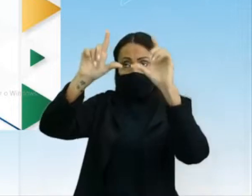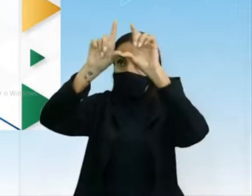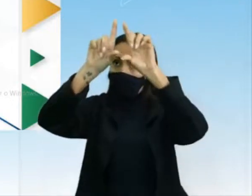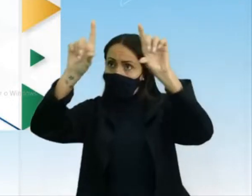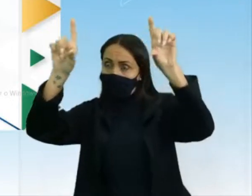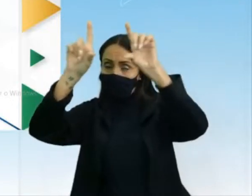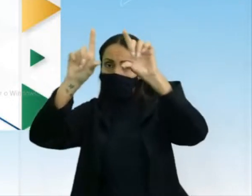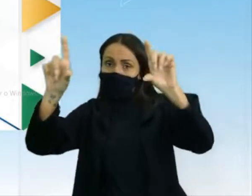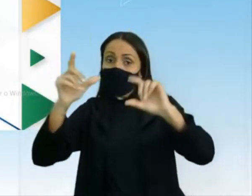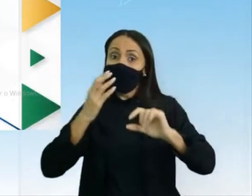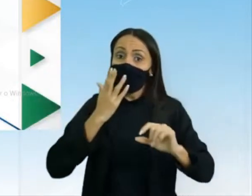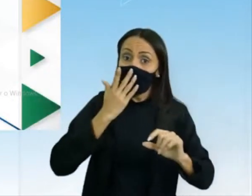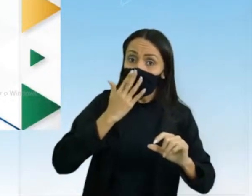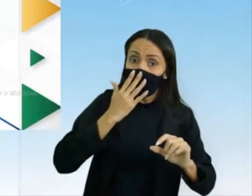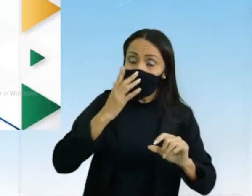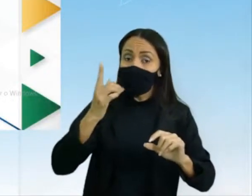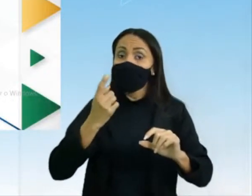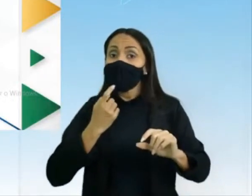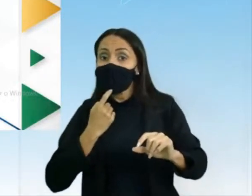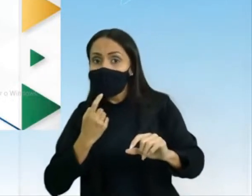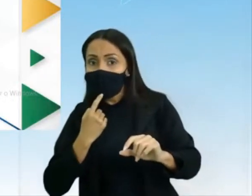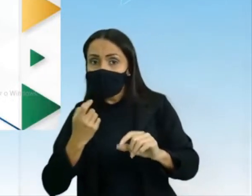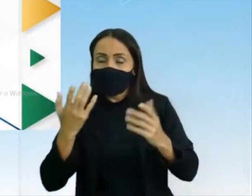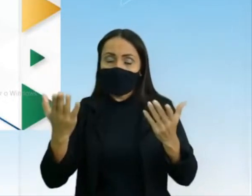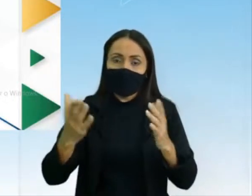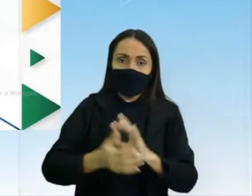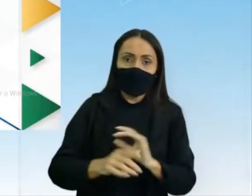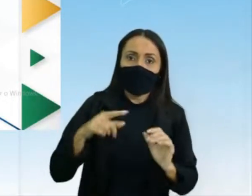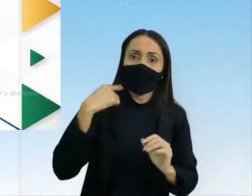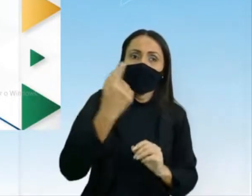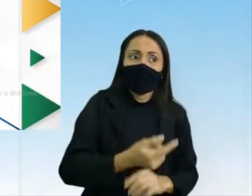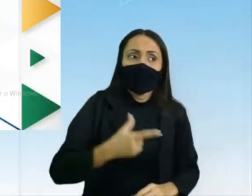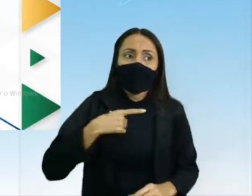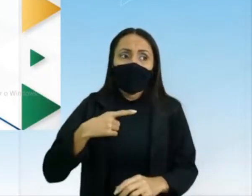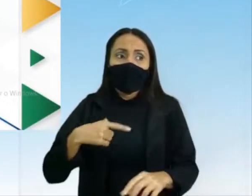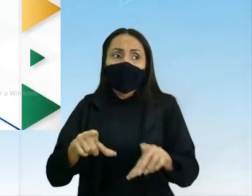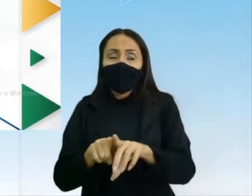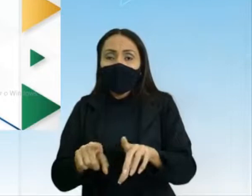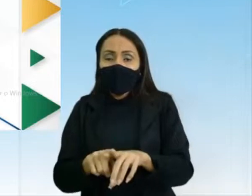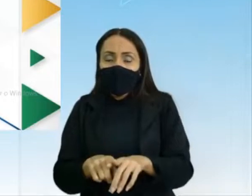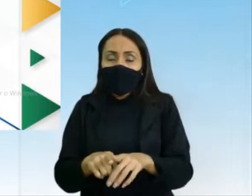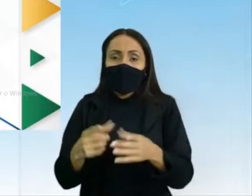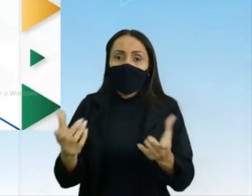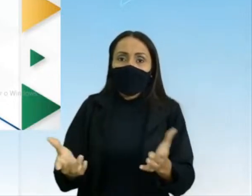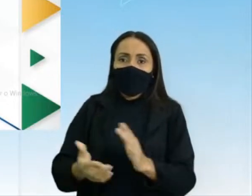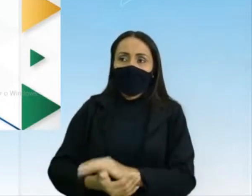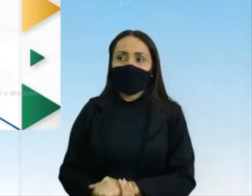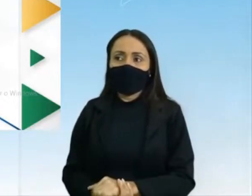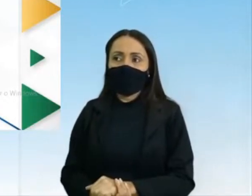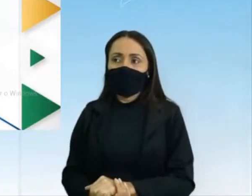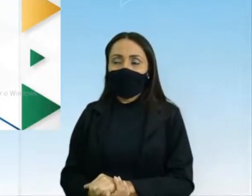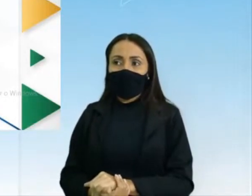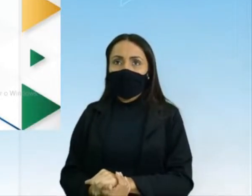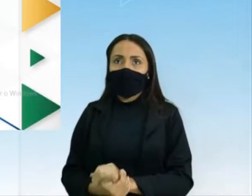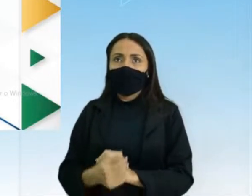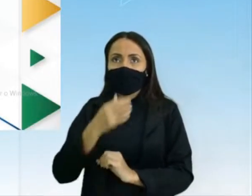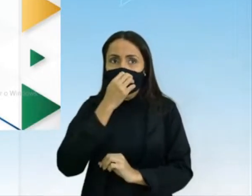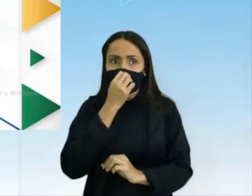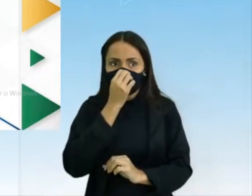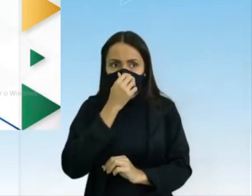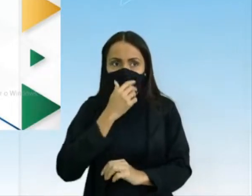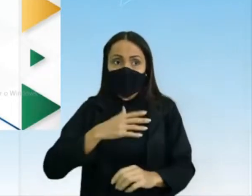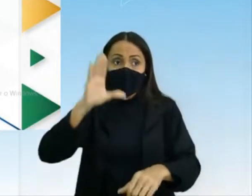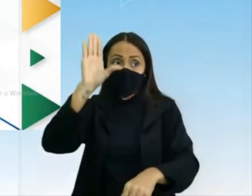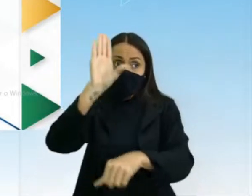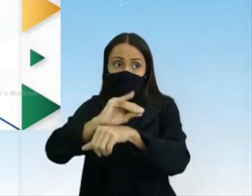a cor, certo? A cor. Nós temos também o quê? Justamente o